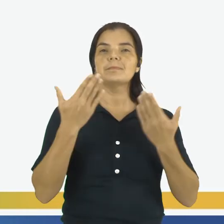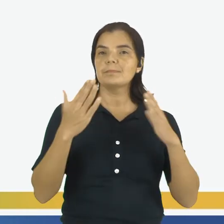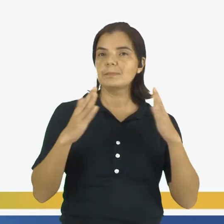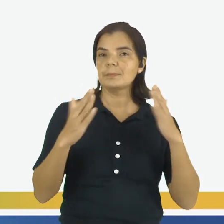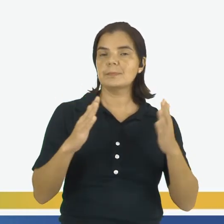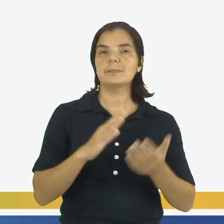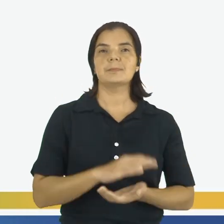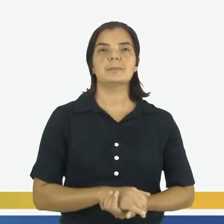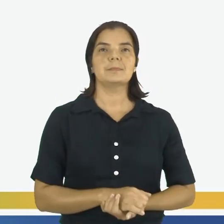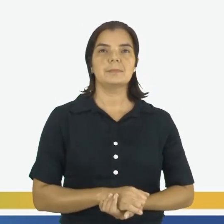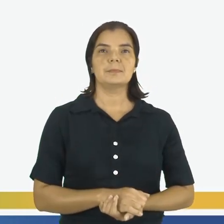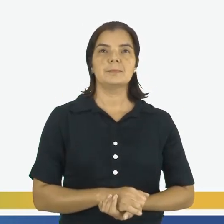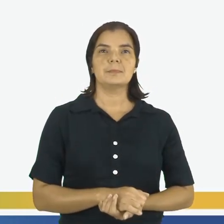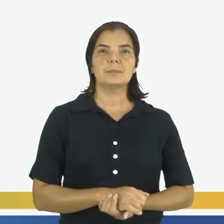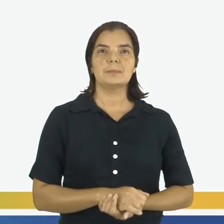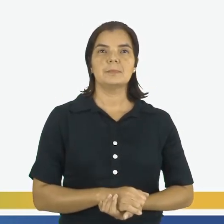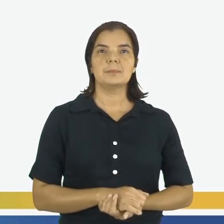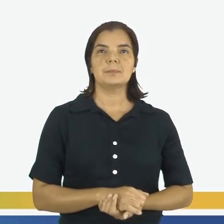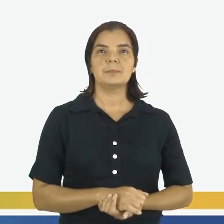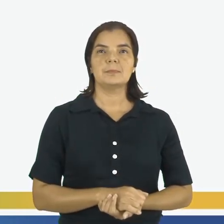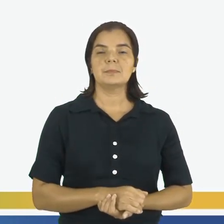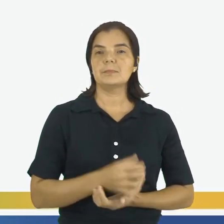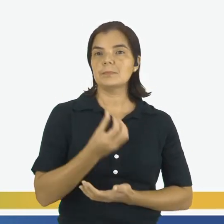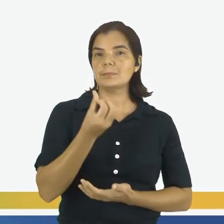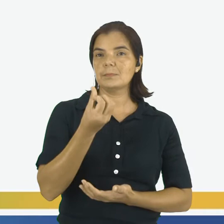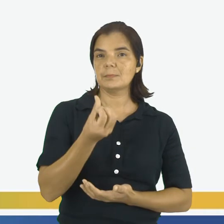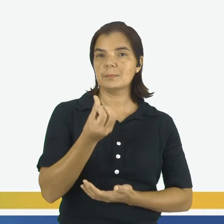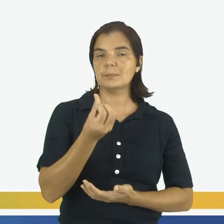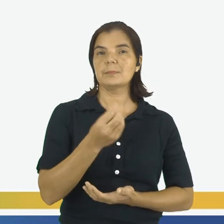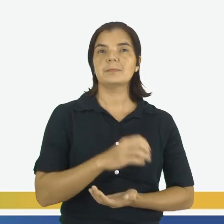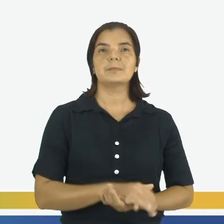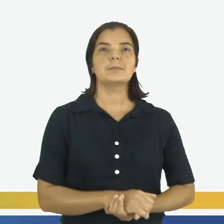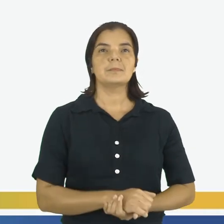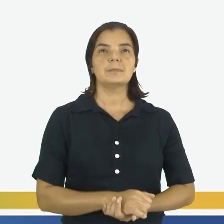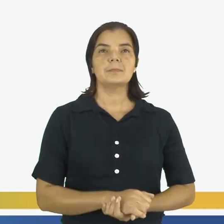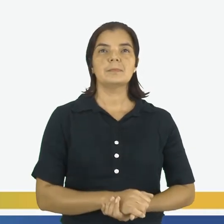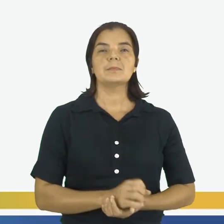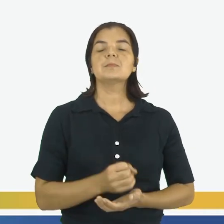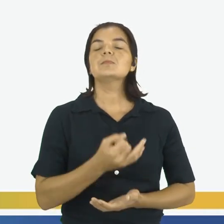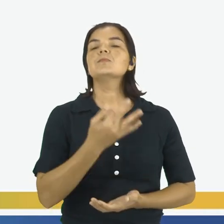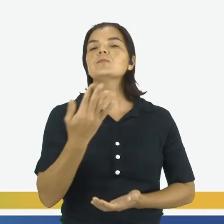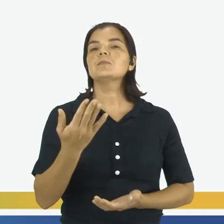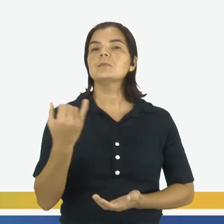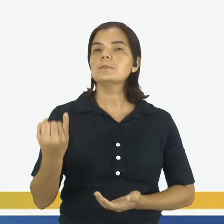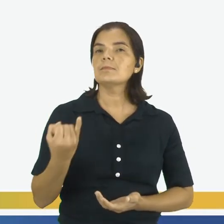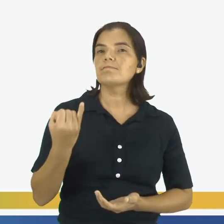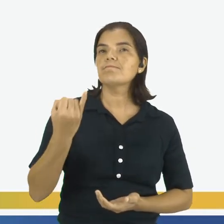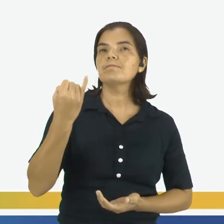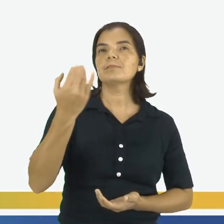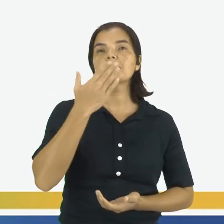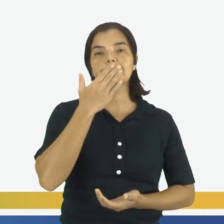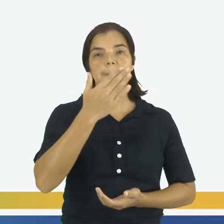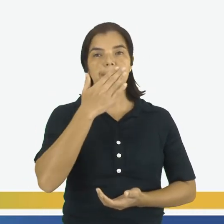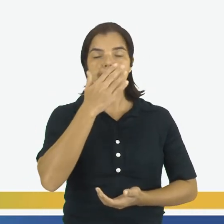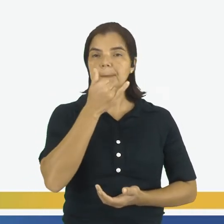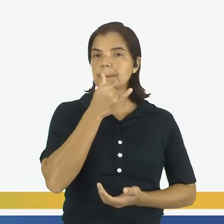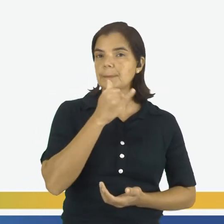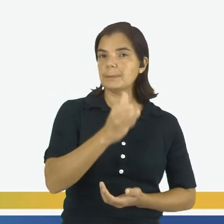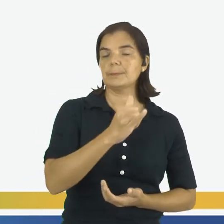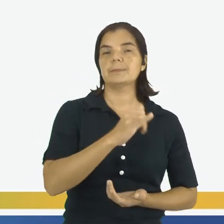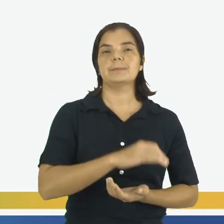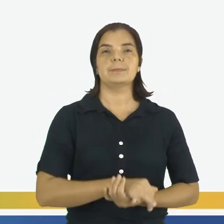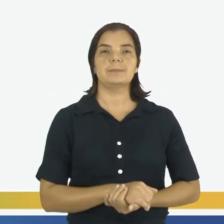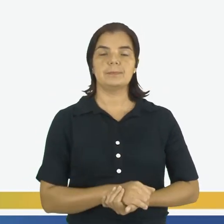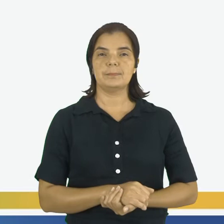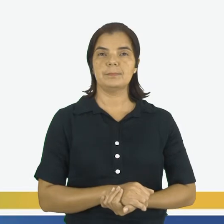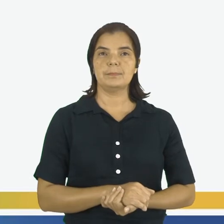acertou. Agora, vamos para a questão número 6. Quais são os principais tipos